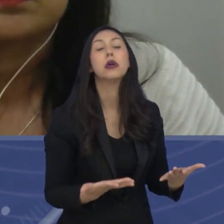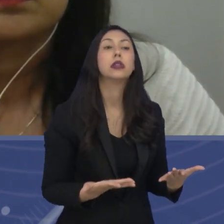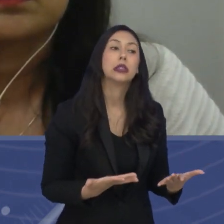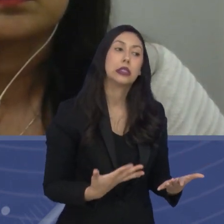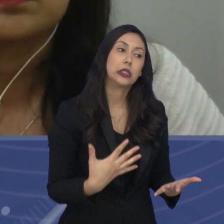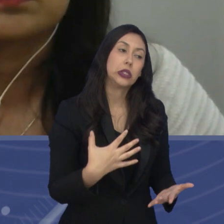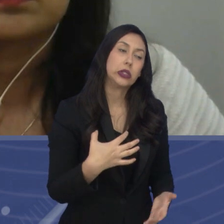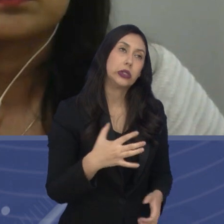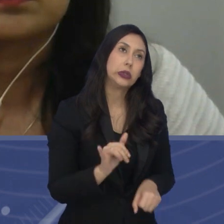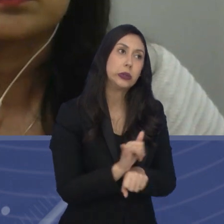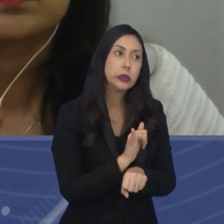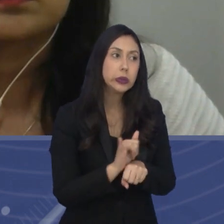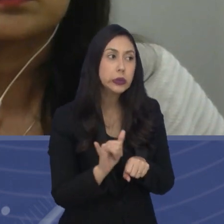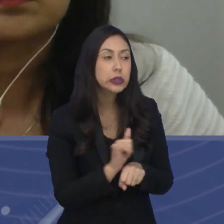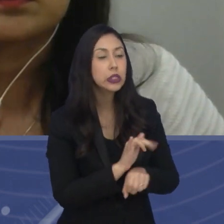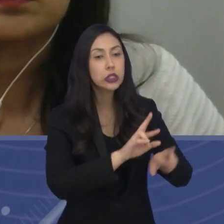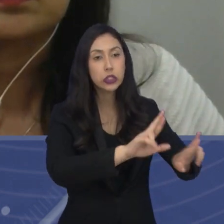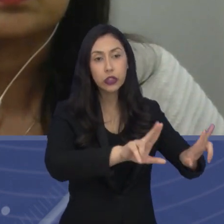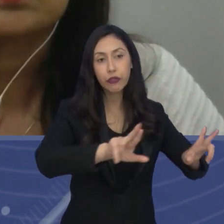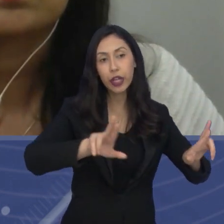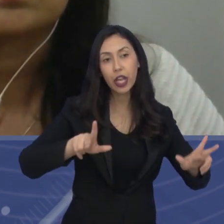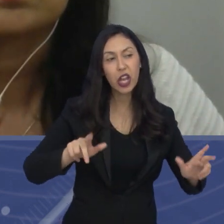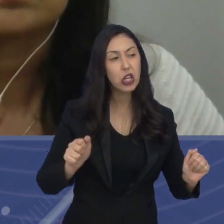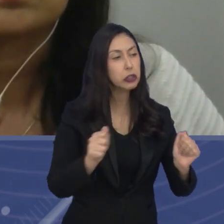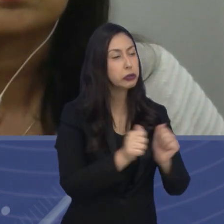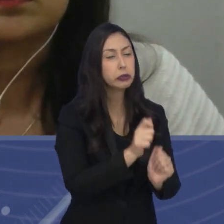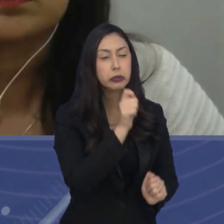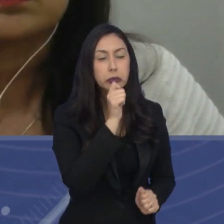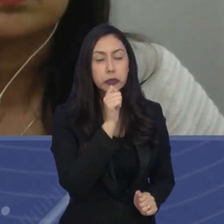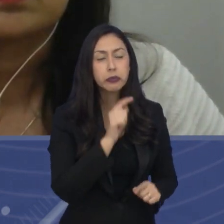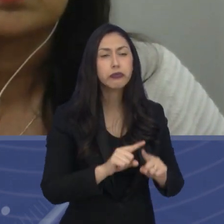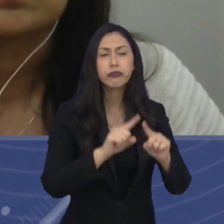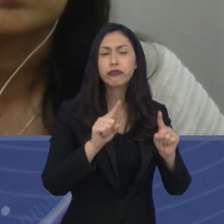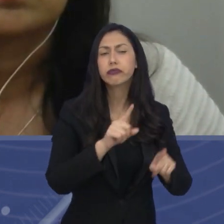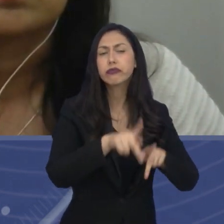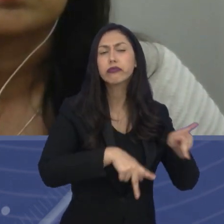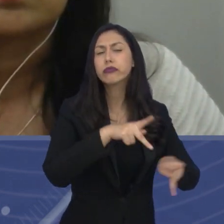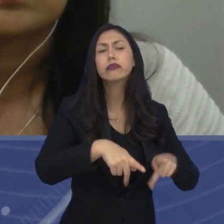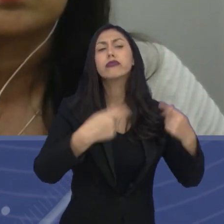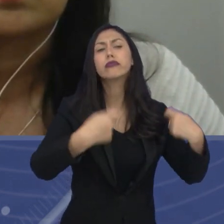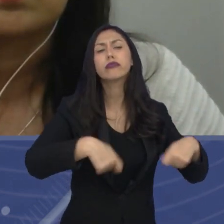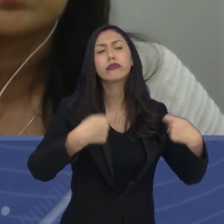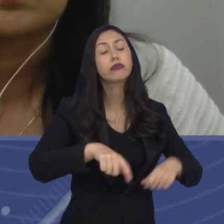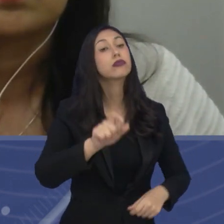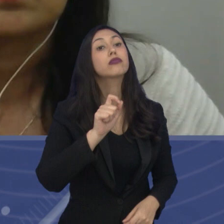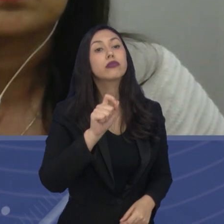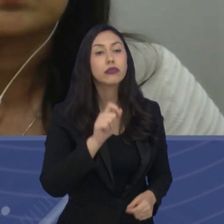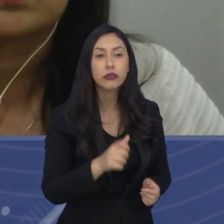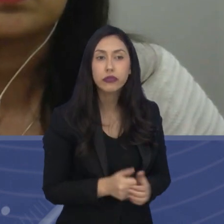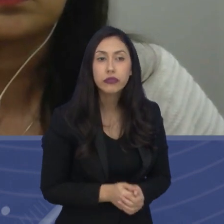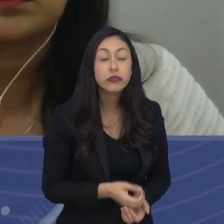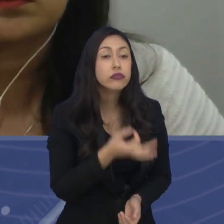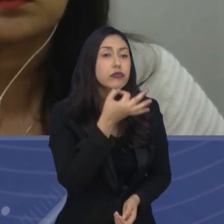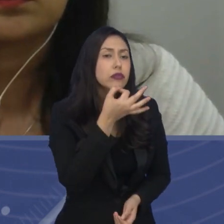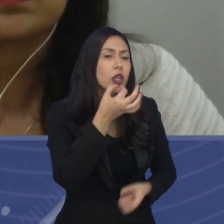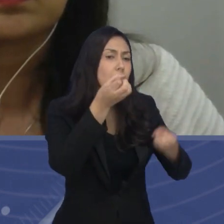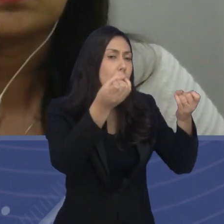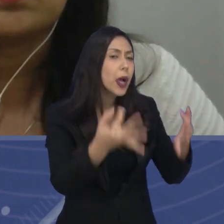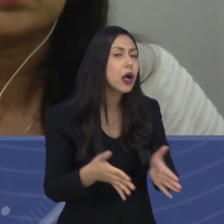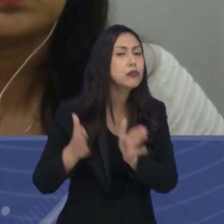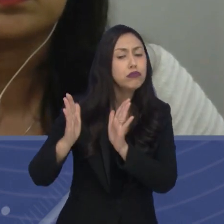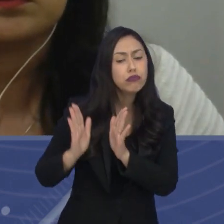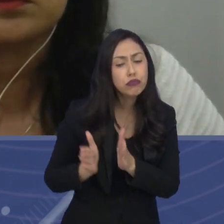formas, não é feito tudo junto, mas para a população, né, o que é necessário, conta um pouquinho como que é esse processo